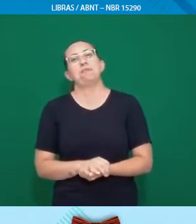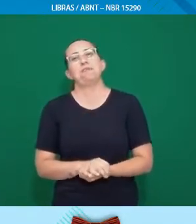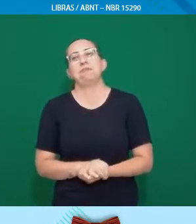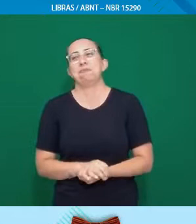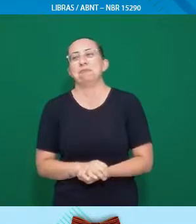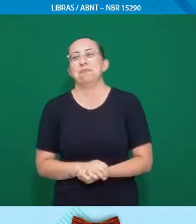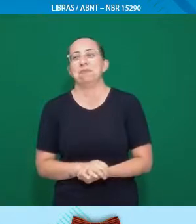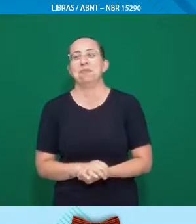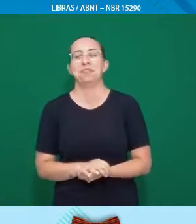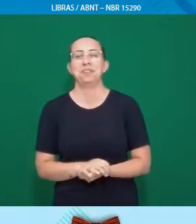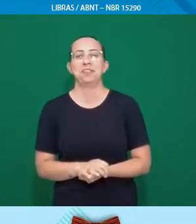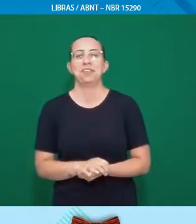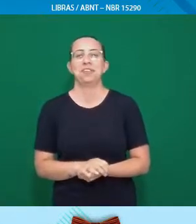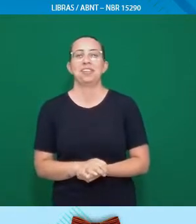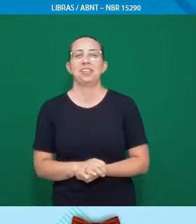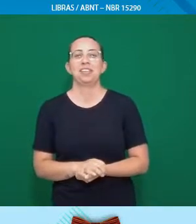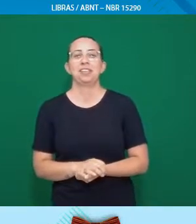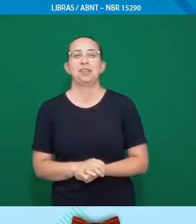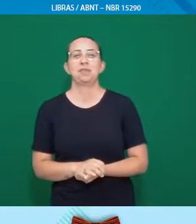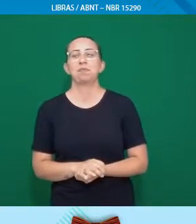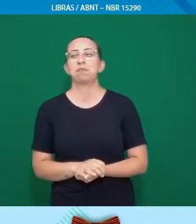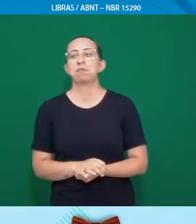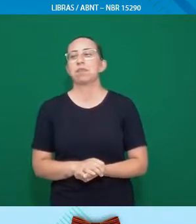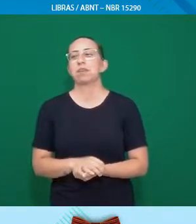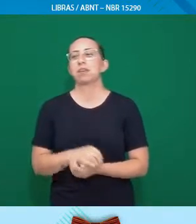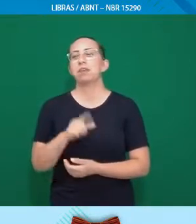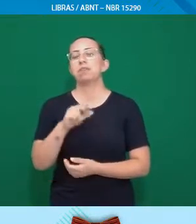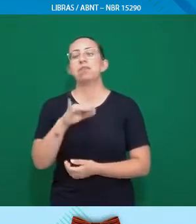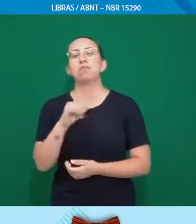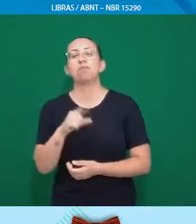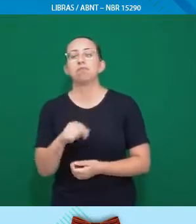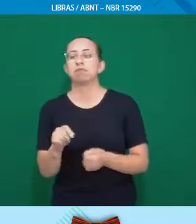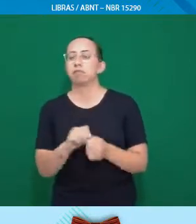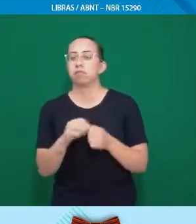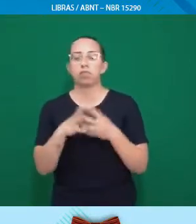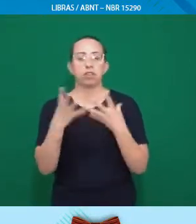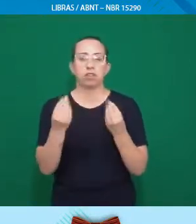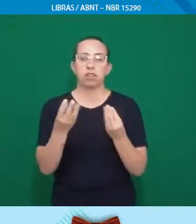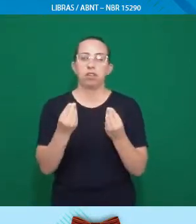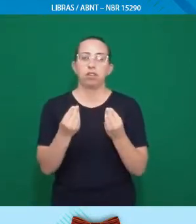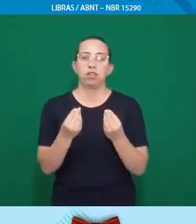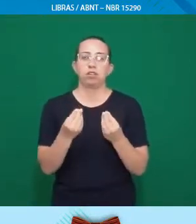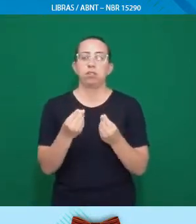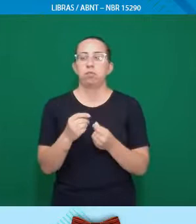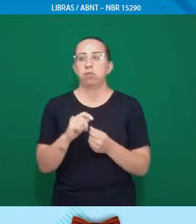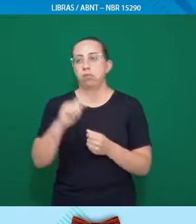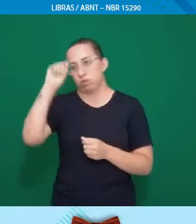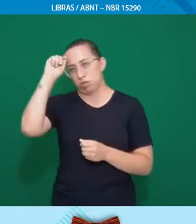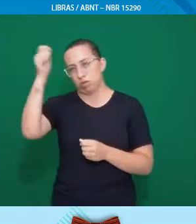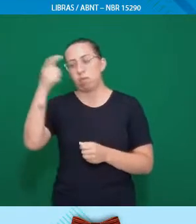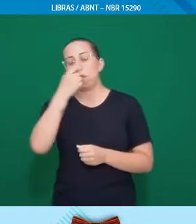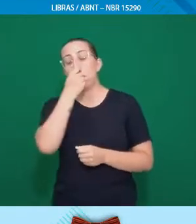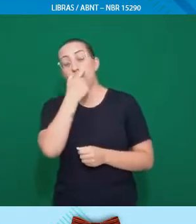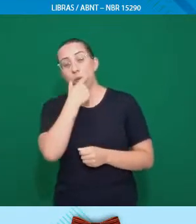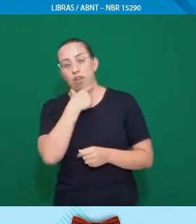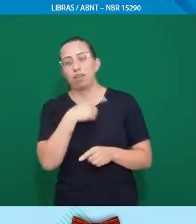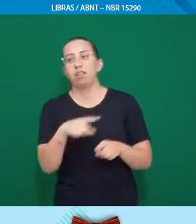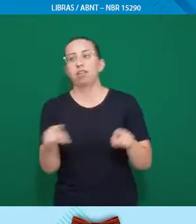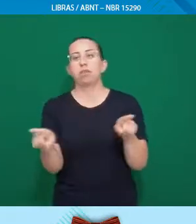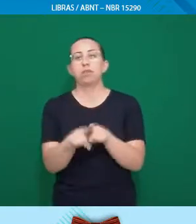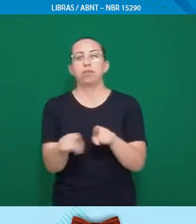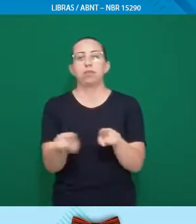né é Luiz Henrique fez muito por Campos tira o chapéu o nosso curso